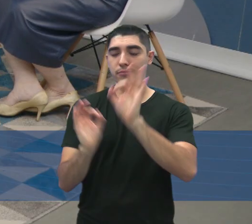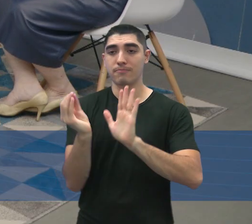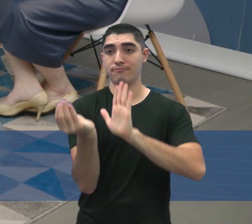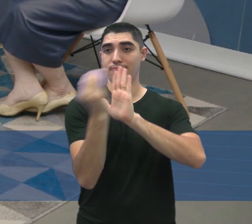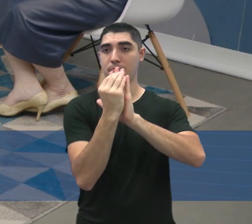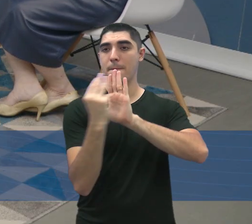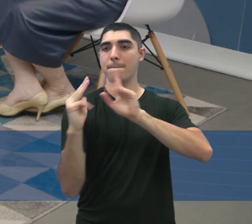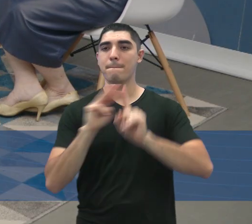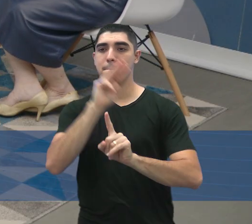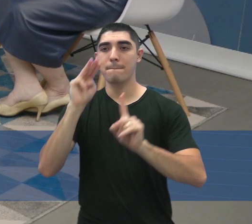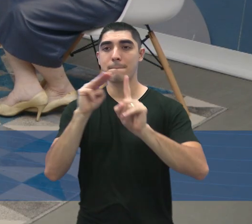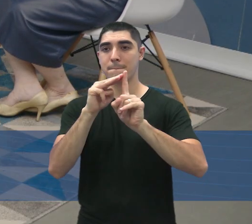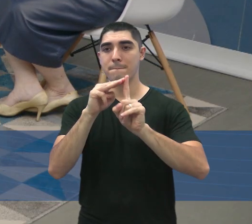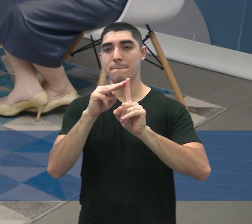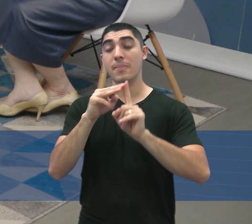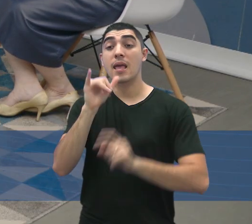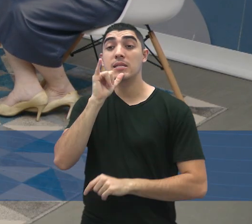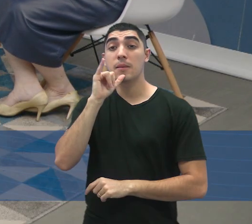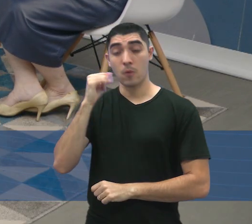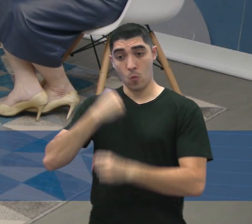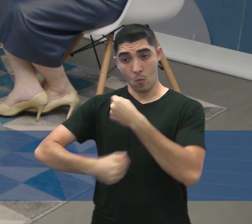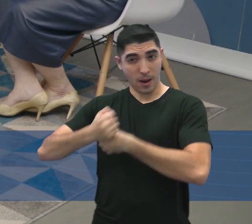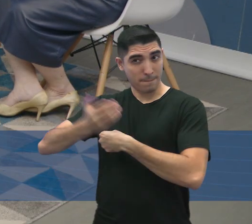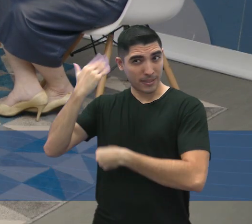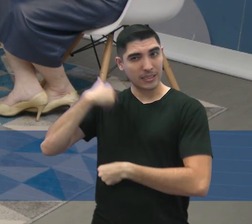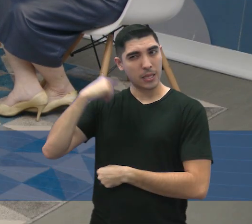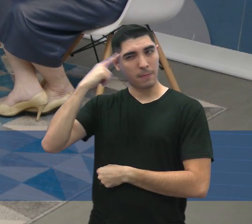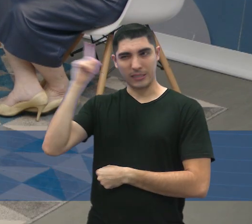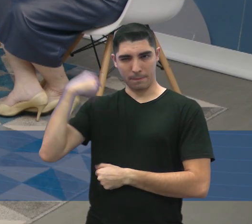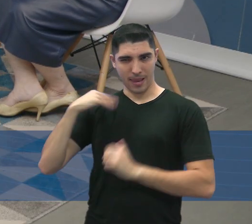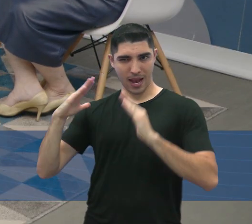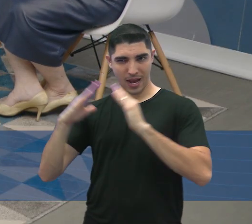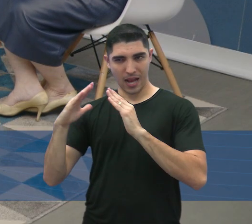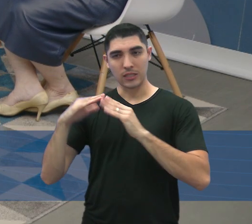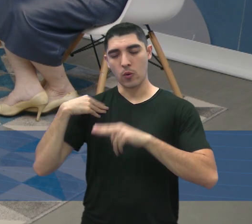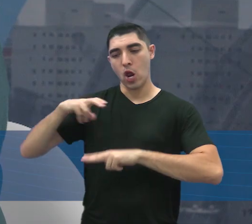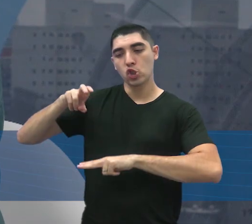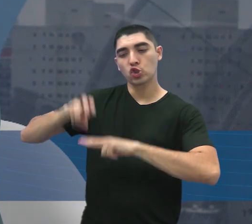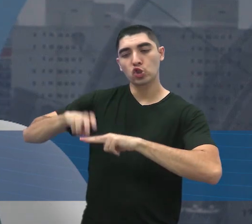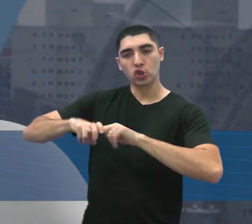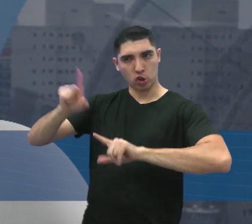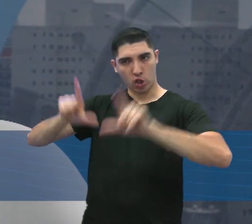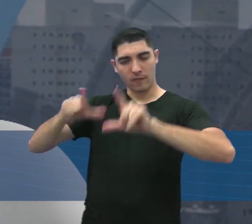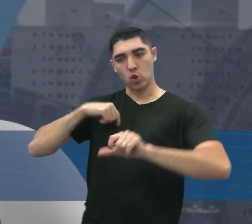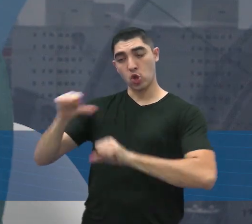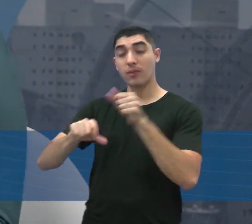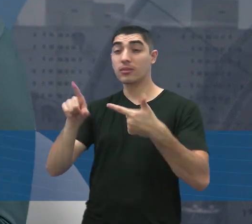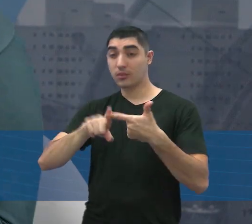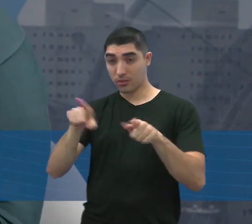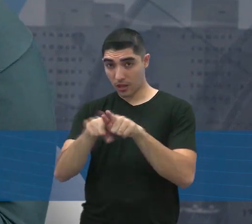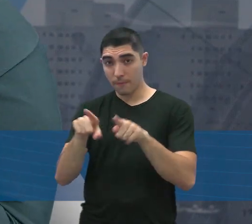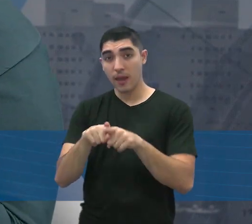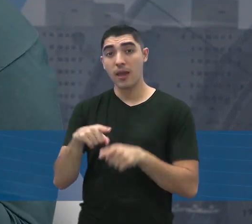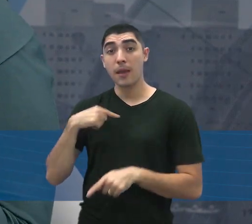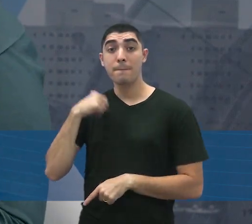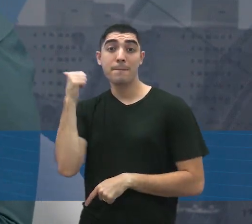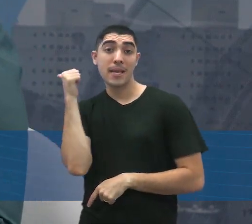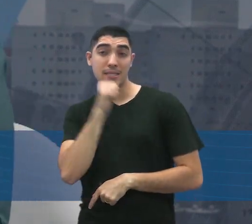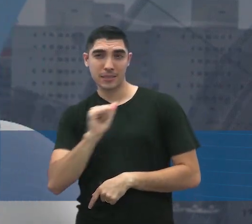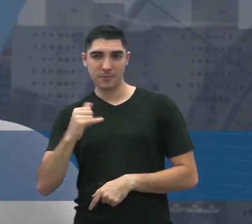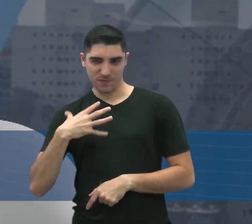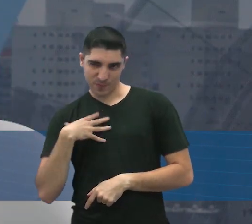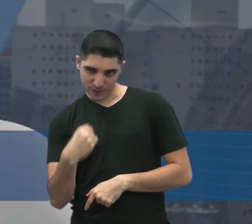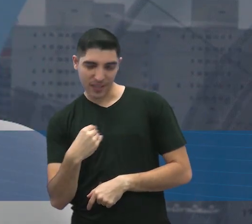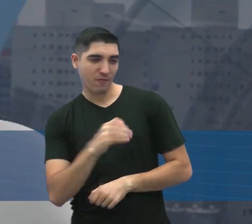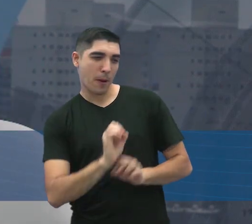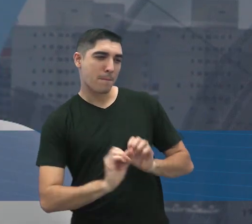o ano passado, por exemplo, eu tinha colocado uma meta de trocar o sofá de casa. Eu queria uma máquina de lavar louça, porque as minhas meninas saíram de casa e foram